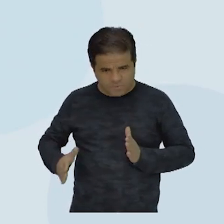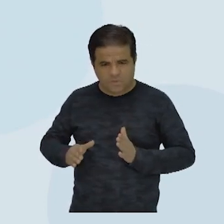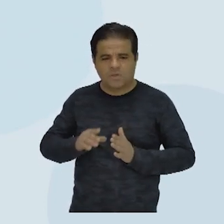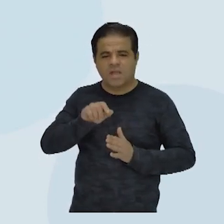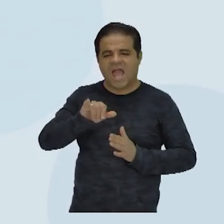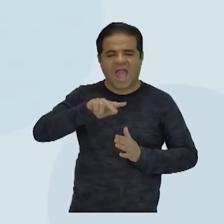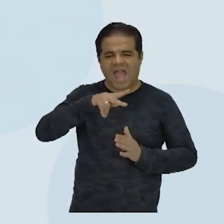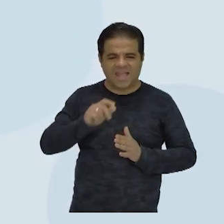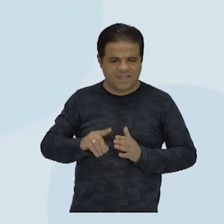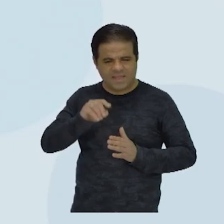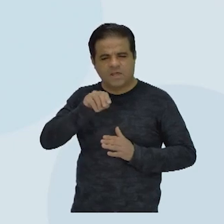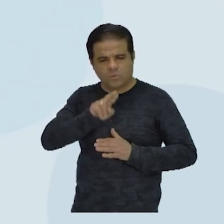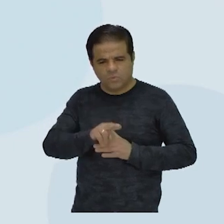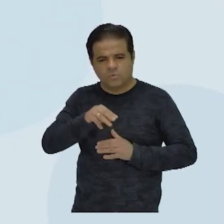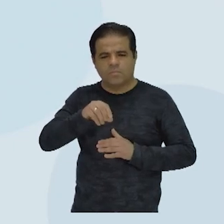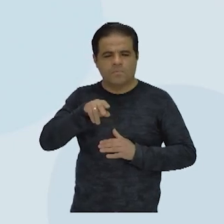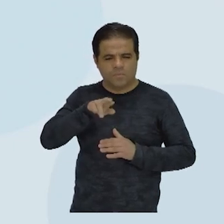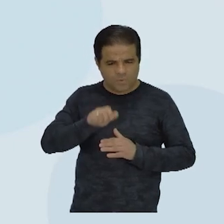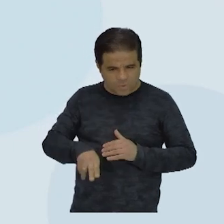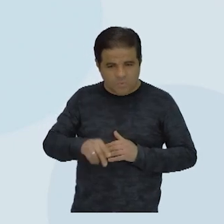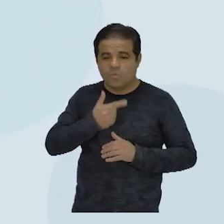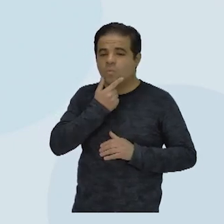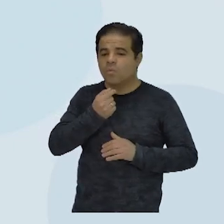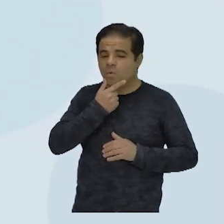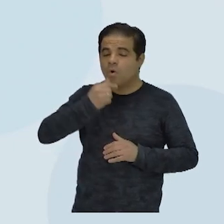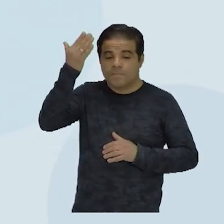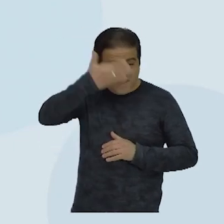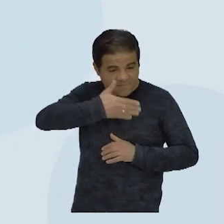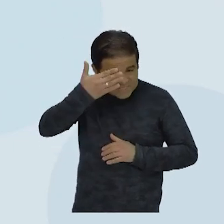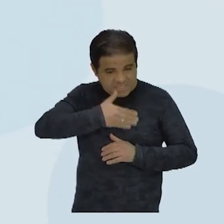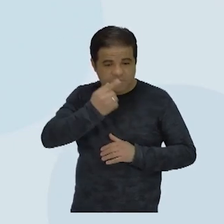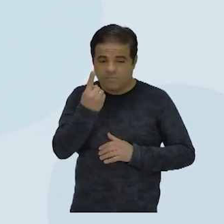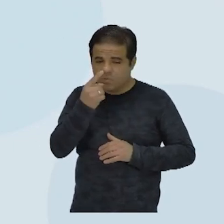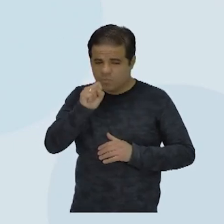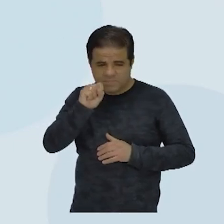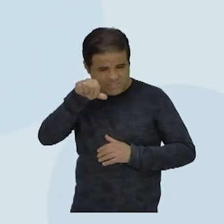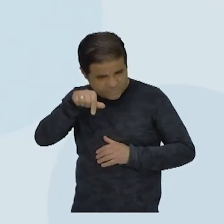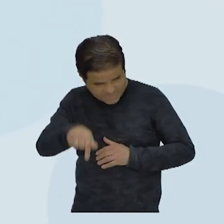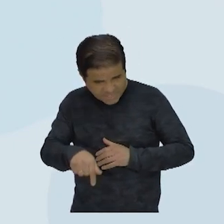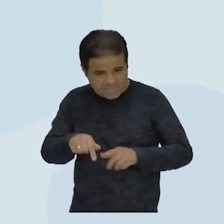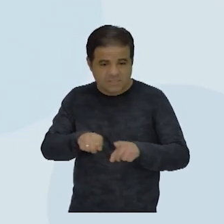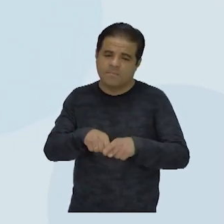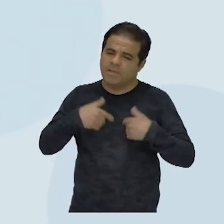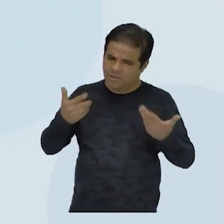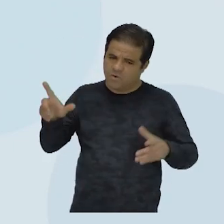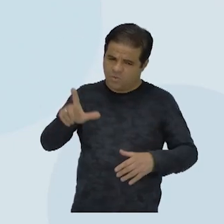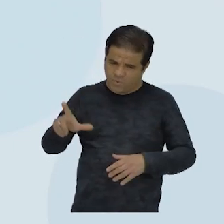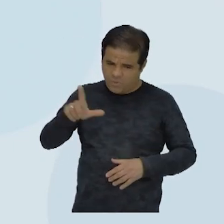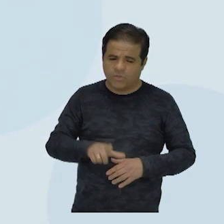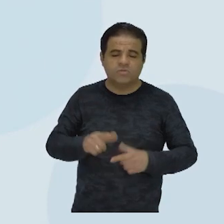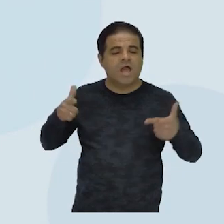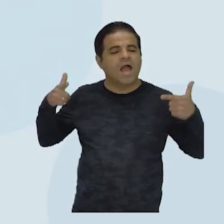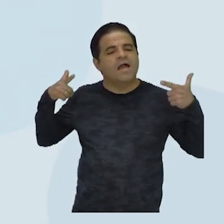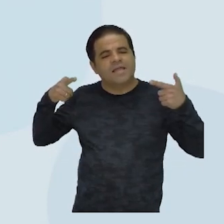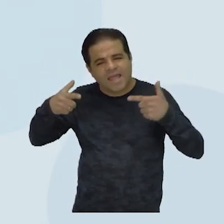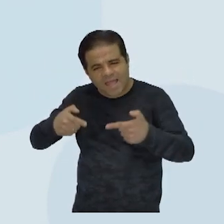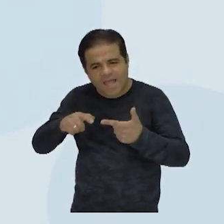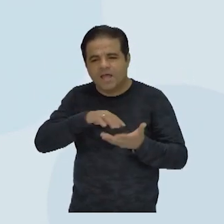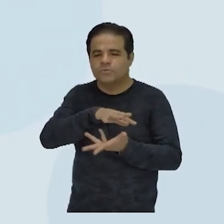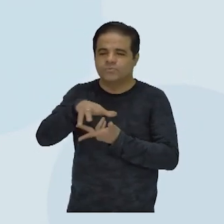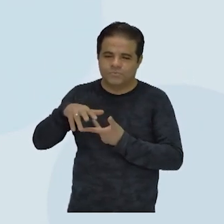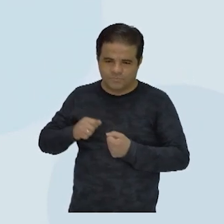Dr. Moreau, de 1896, O Homem Invisível, de 1897 e, além, claro, de A Guerra dos Mundos,